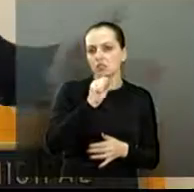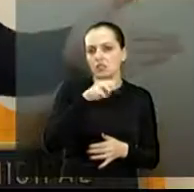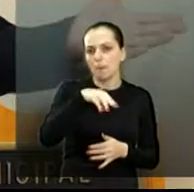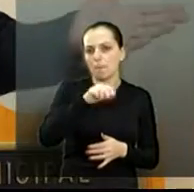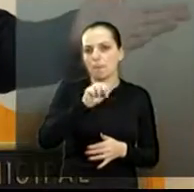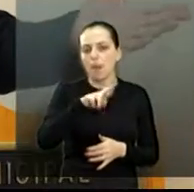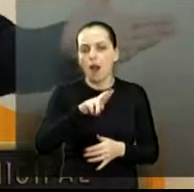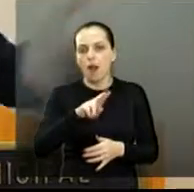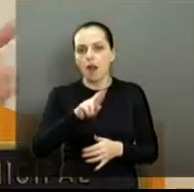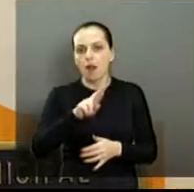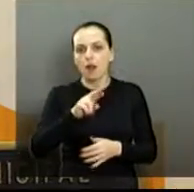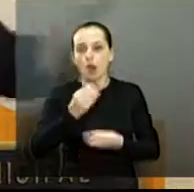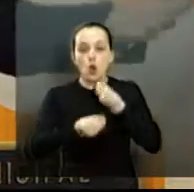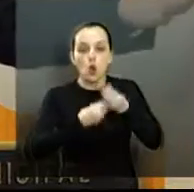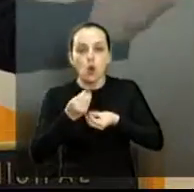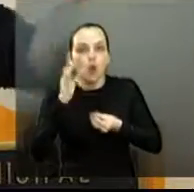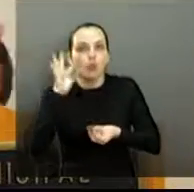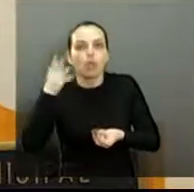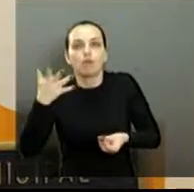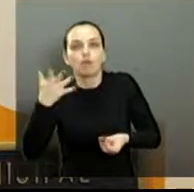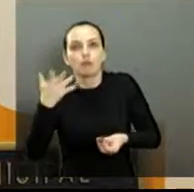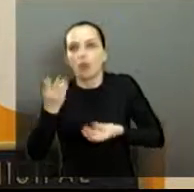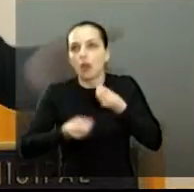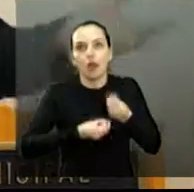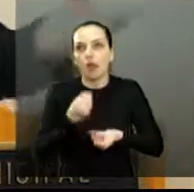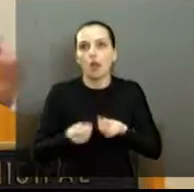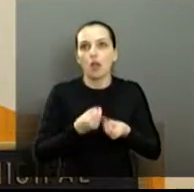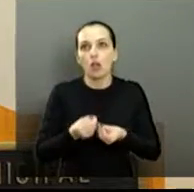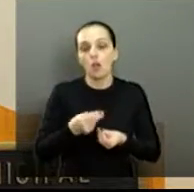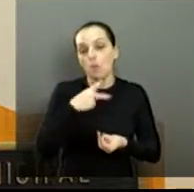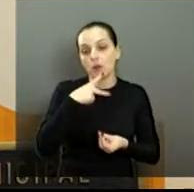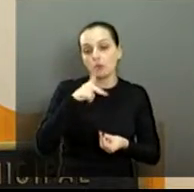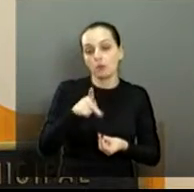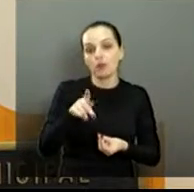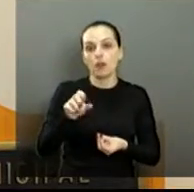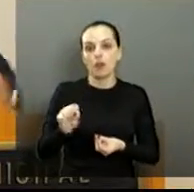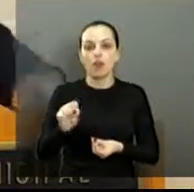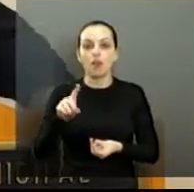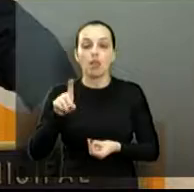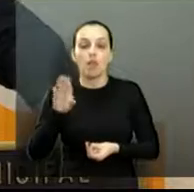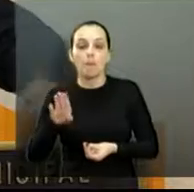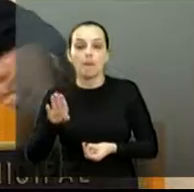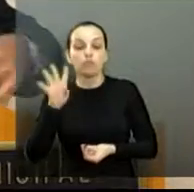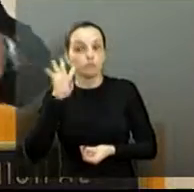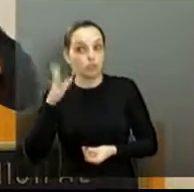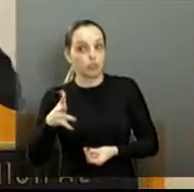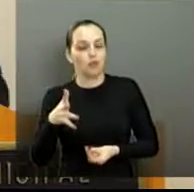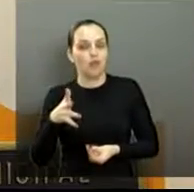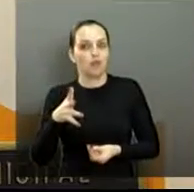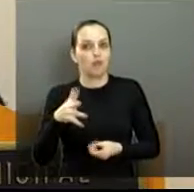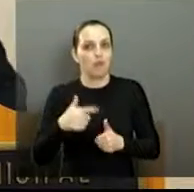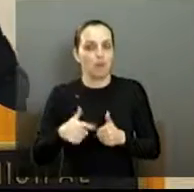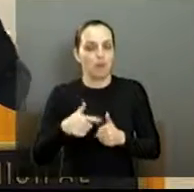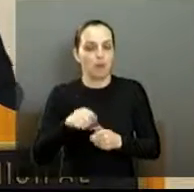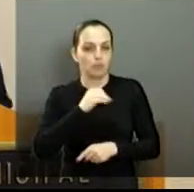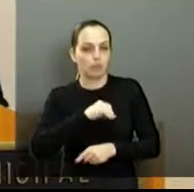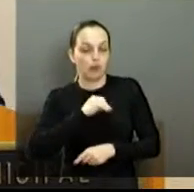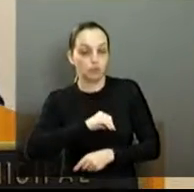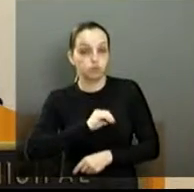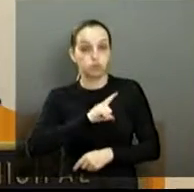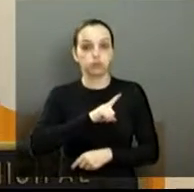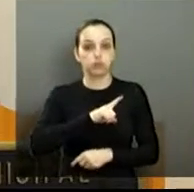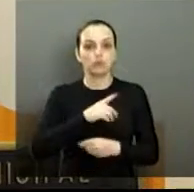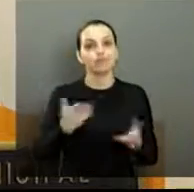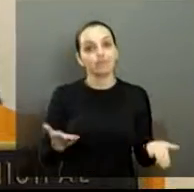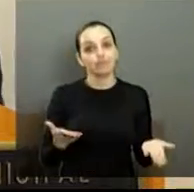para decidir talvez o psdb decide sozinha situação é uma coisa a tratativa já tem